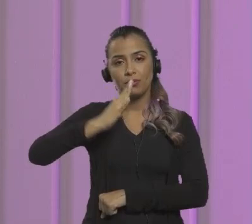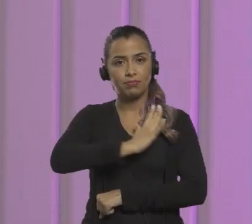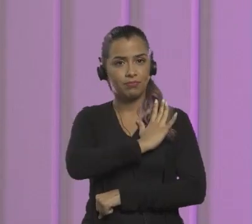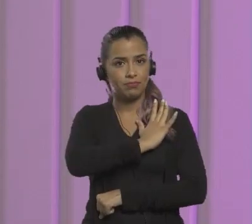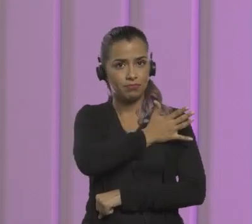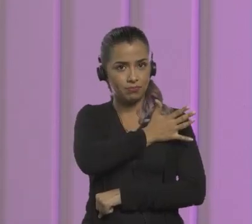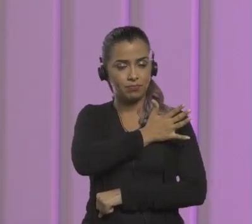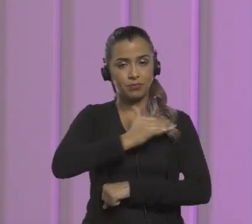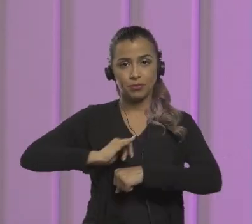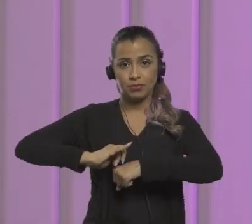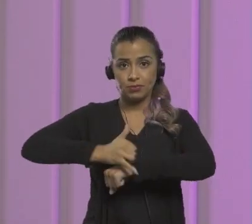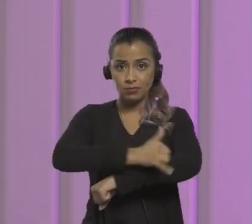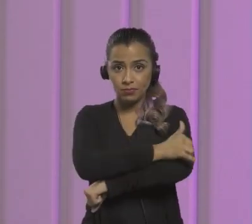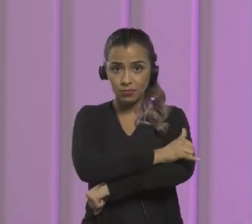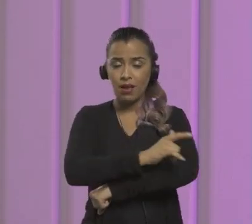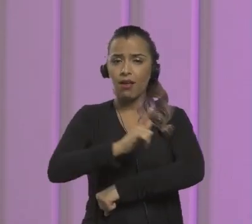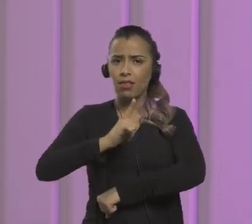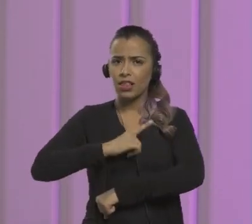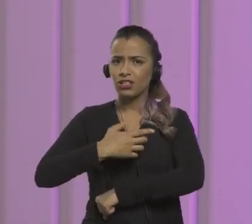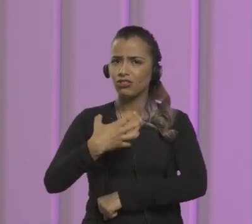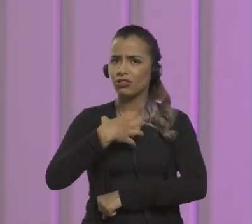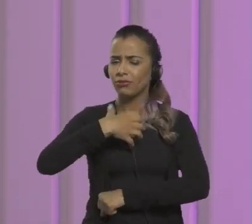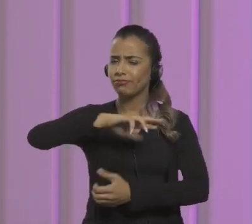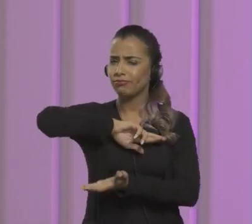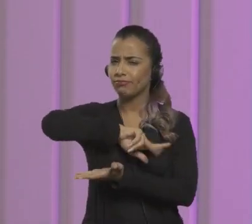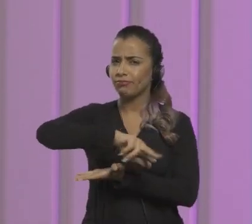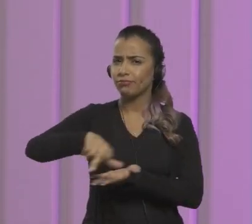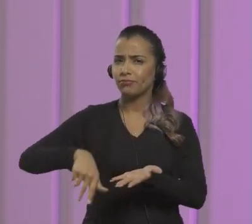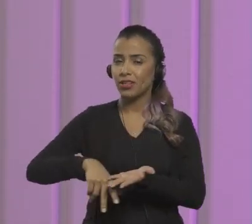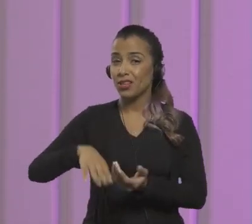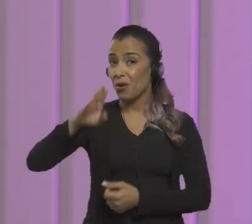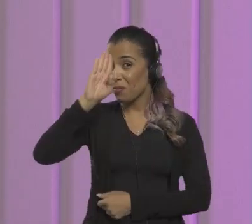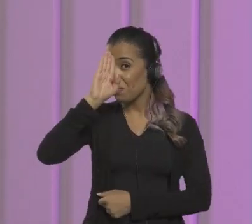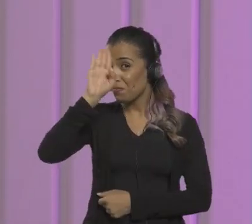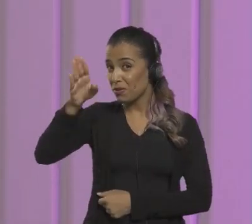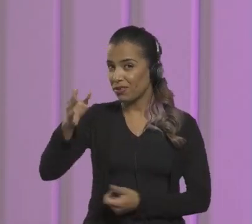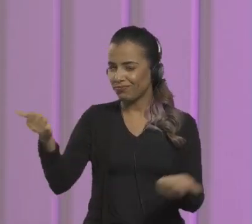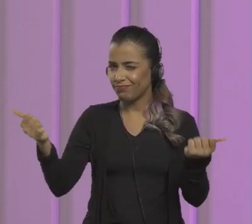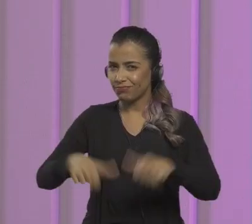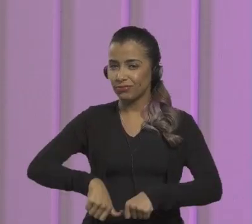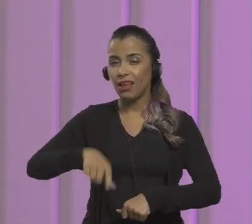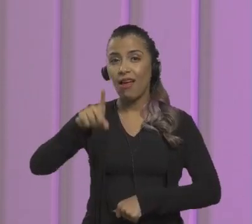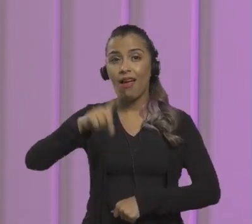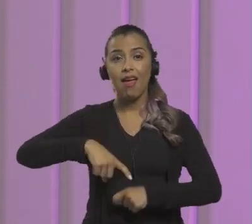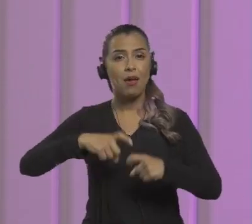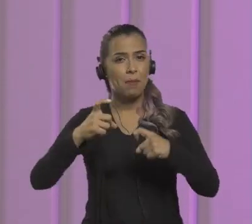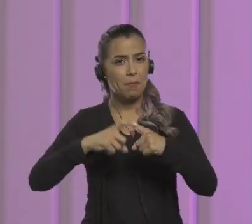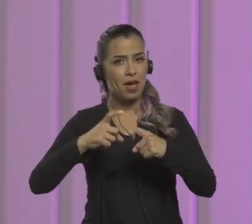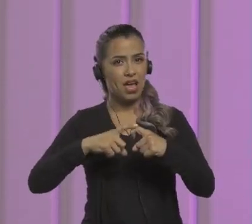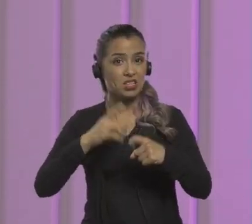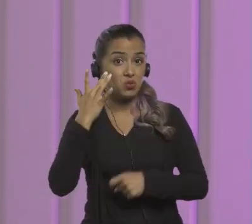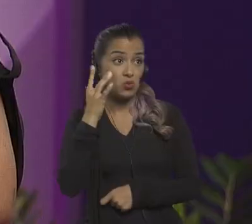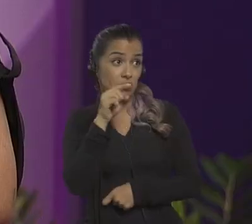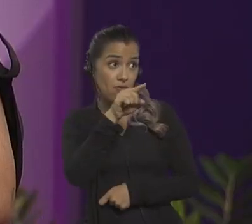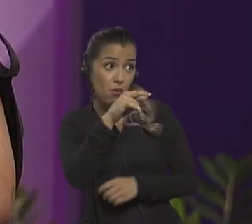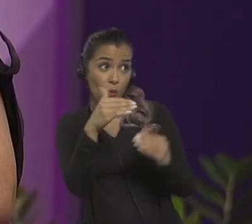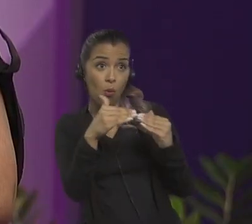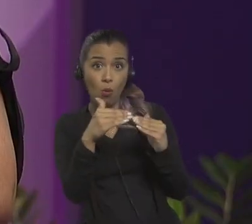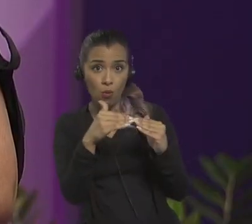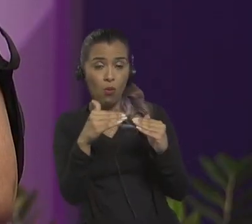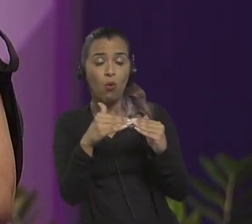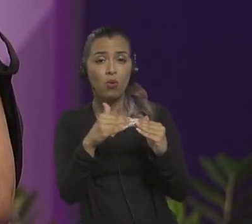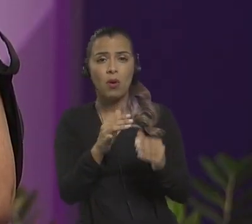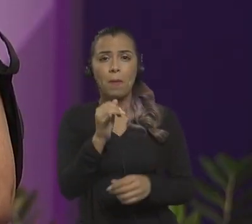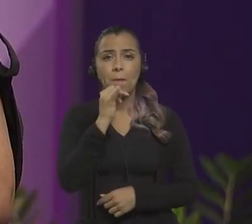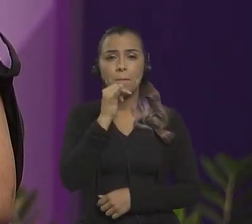não sei se a Flávia concorda, que uma das mais agressivas é no consultório médico, assim, de você entrar num consultório médico com